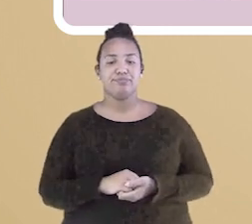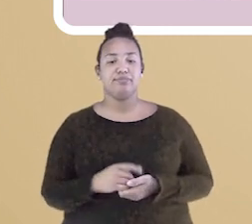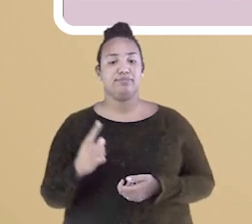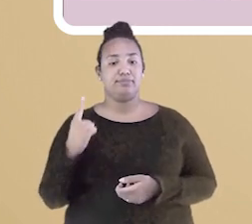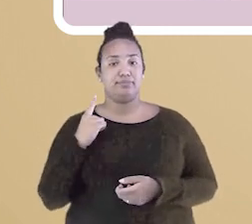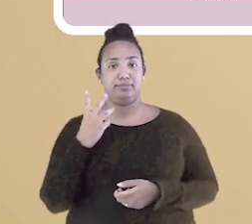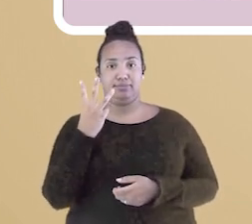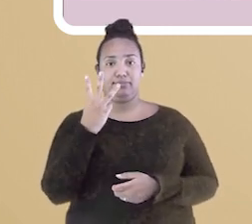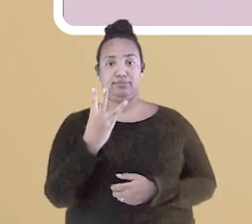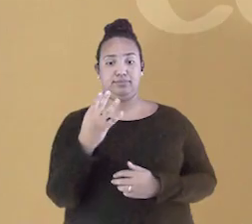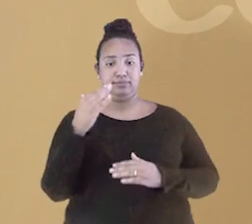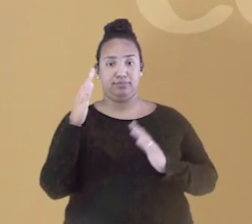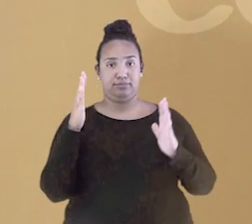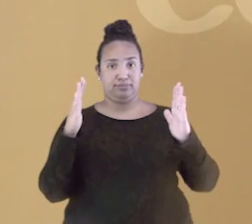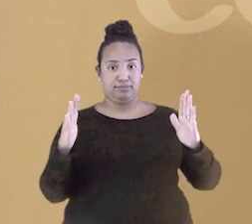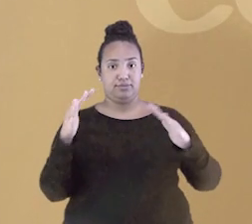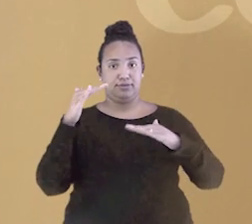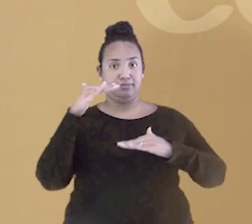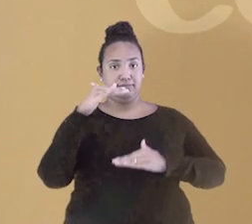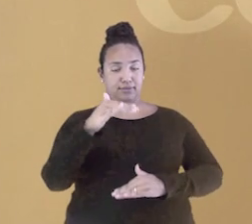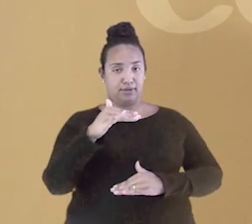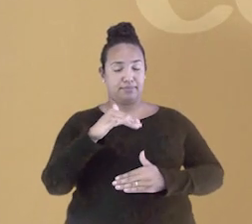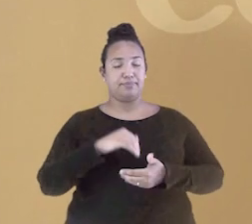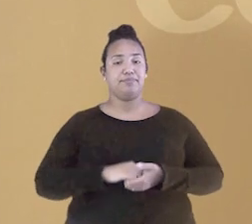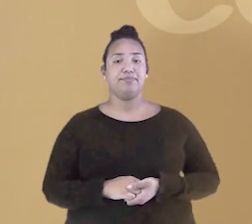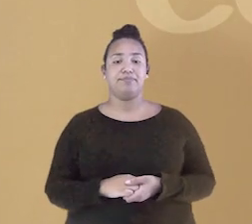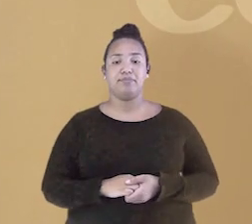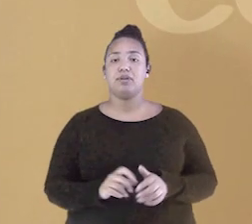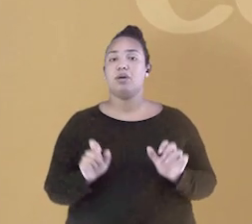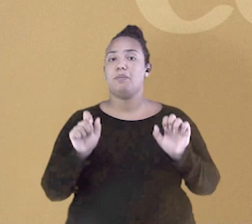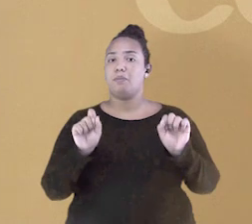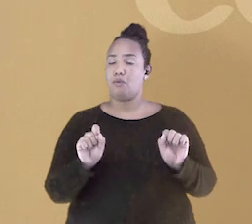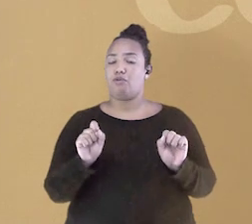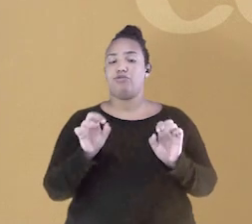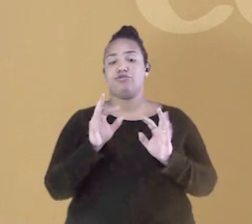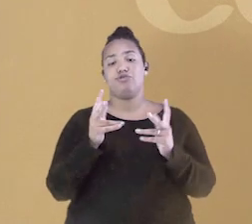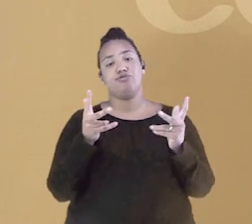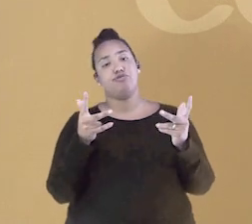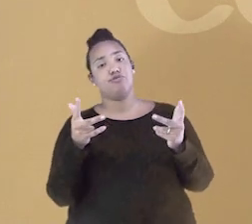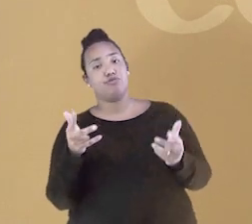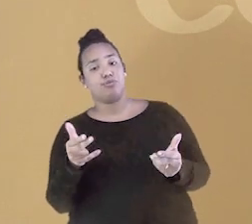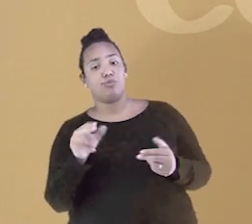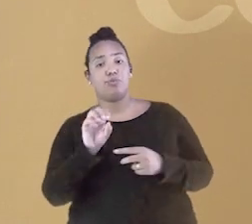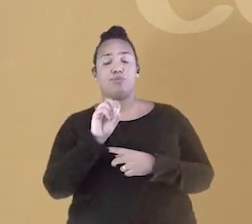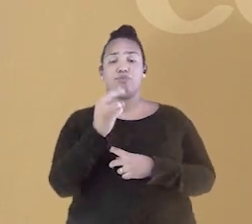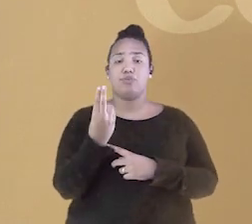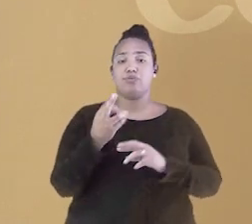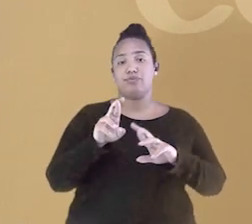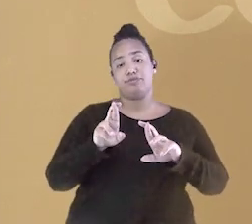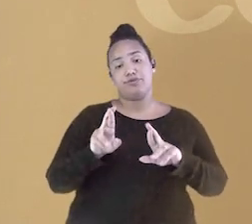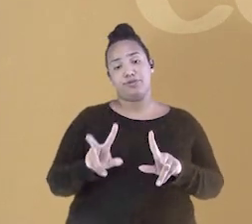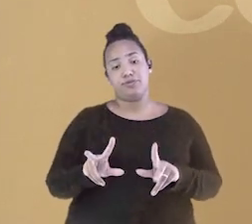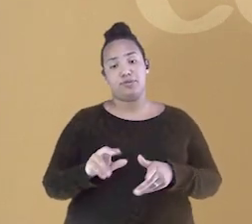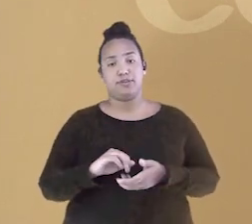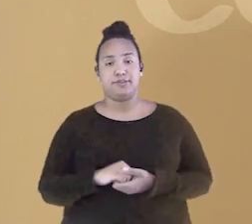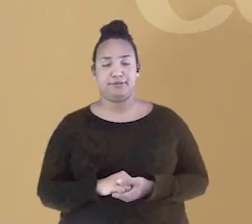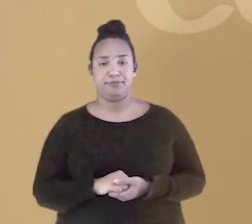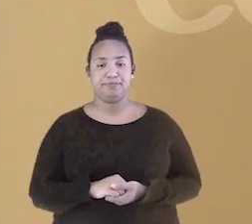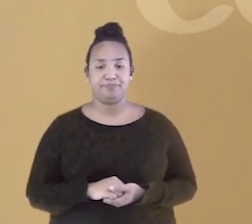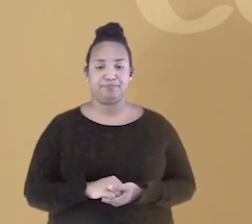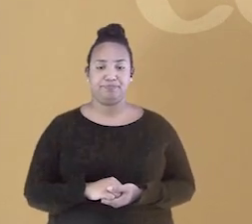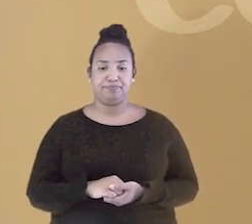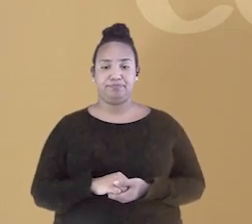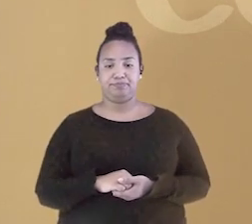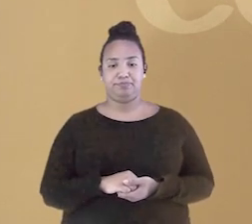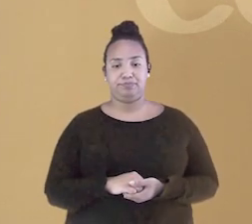3 lados retos e os lados podem ser de tamanhos iguais ou diferentes. Não tem